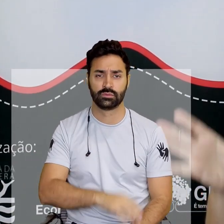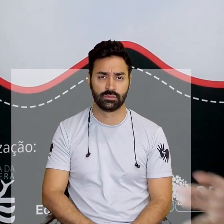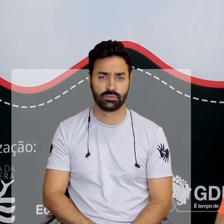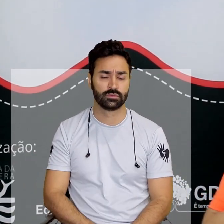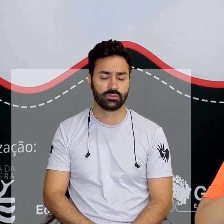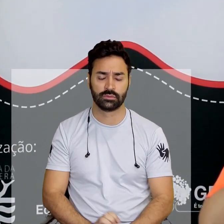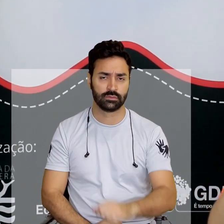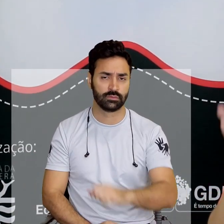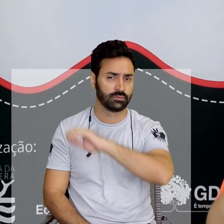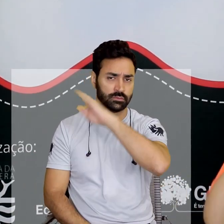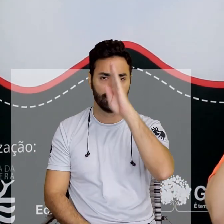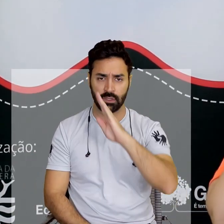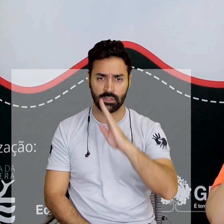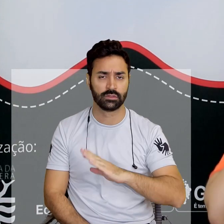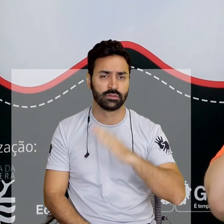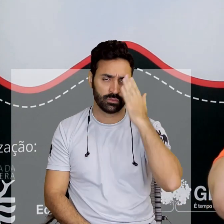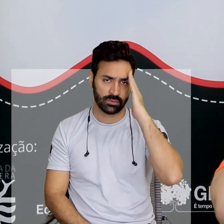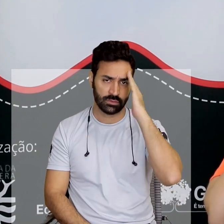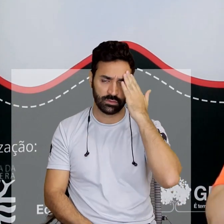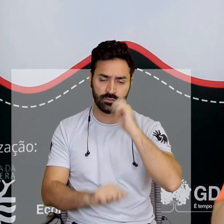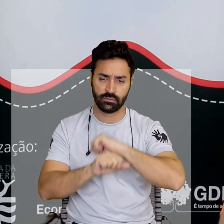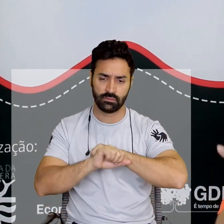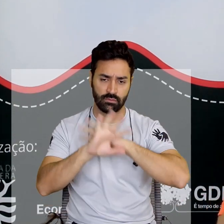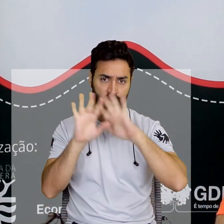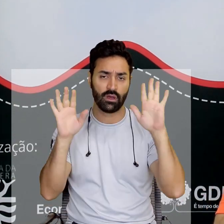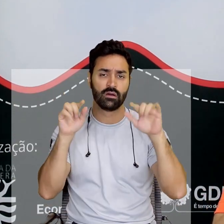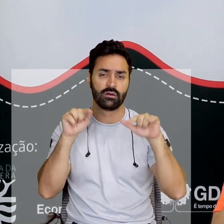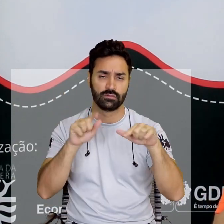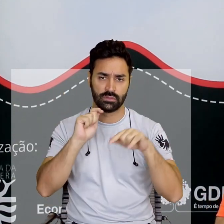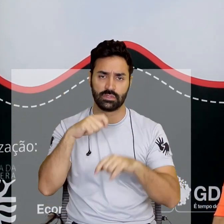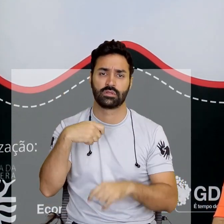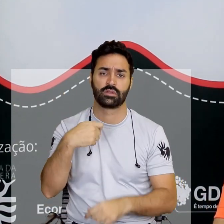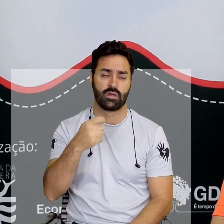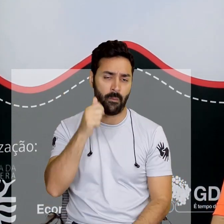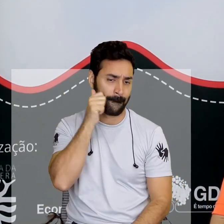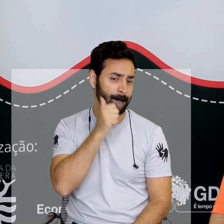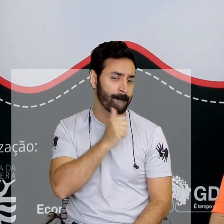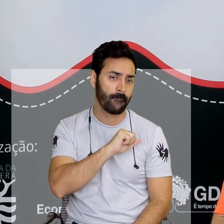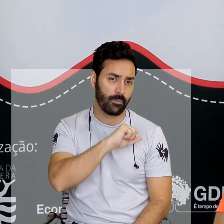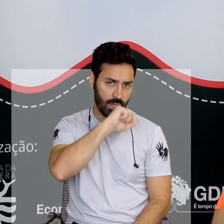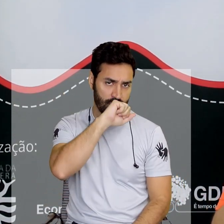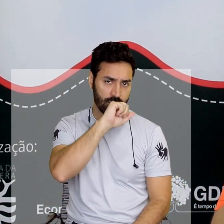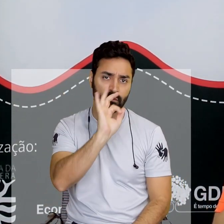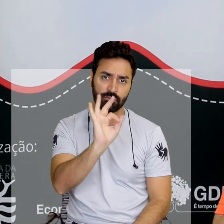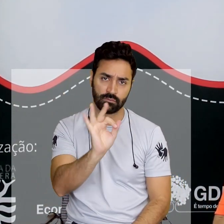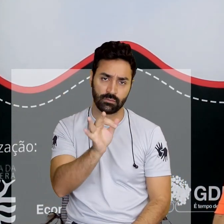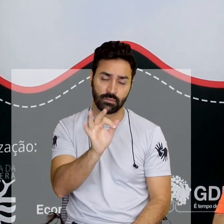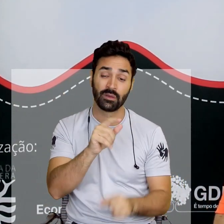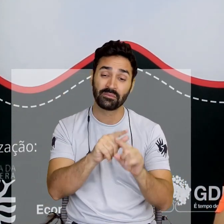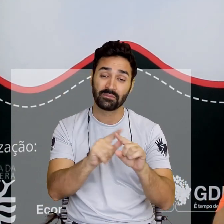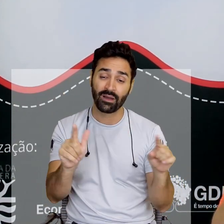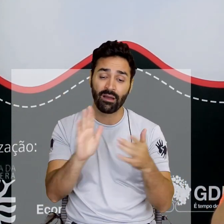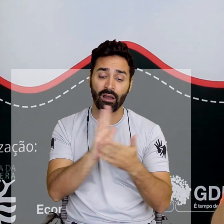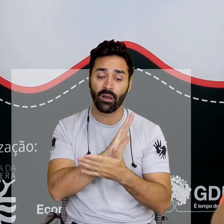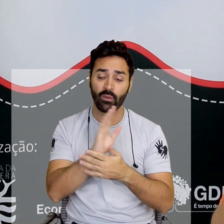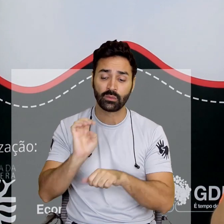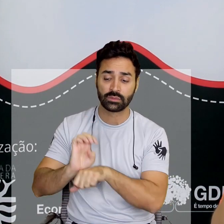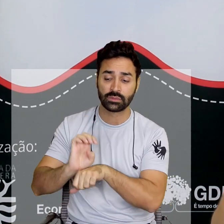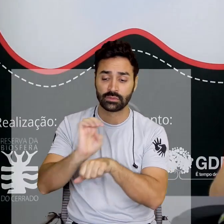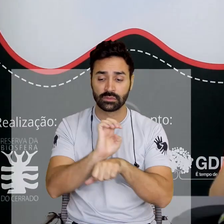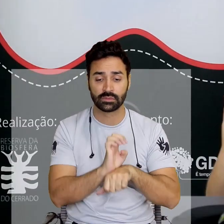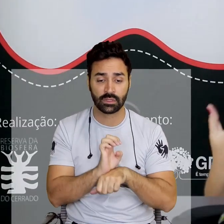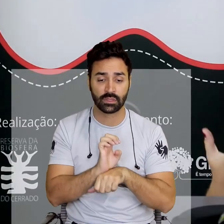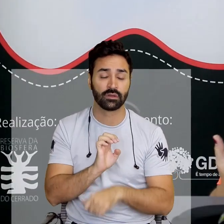Brasil inteiro entende esse sinal aqui como mamãe, é padrão. Mas tem alguns estados que usam de uma maneira